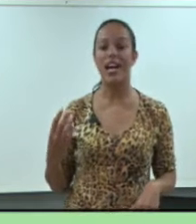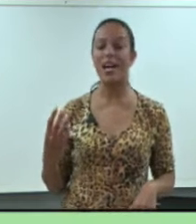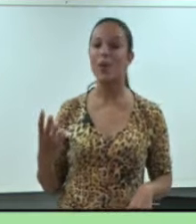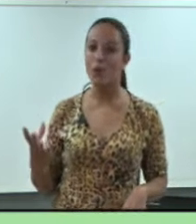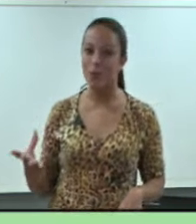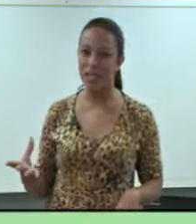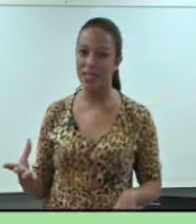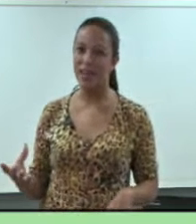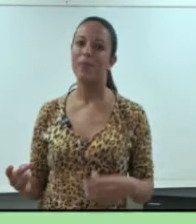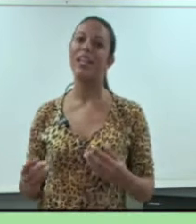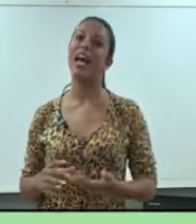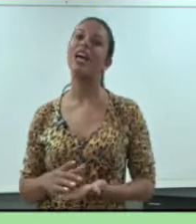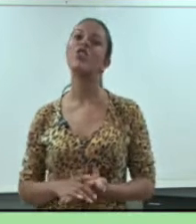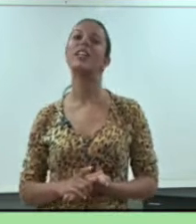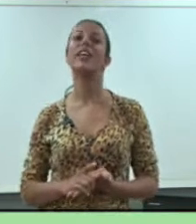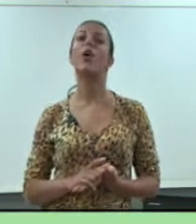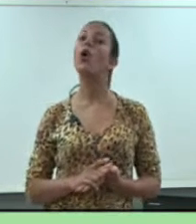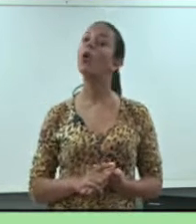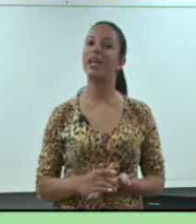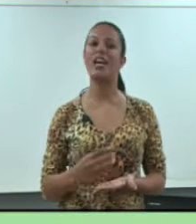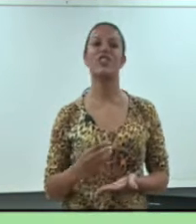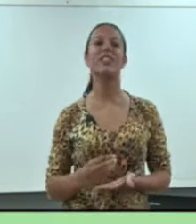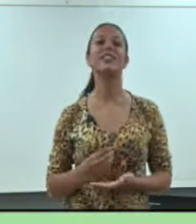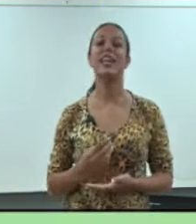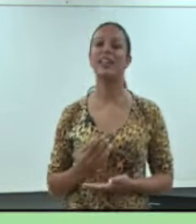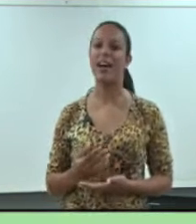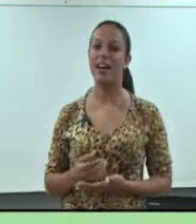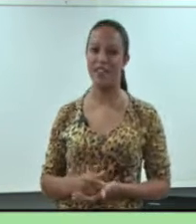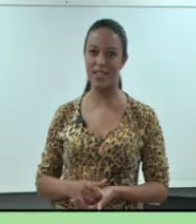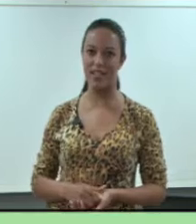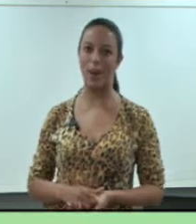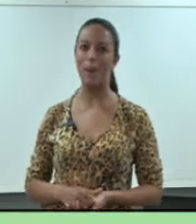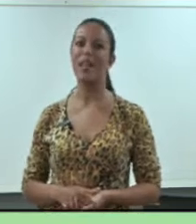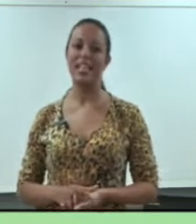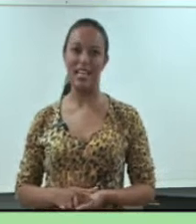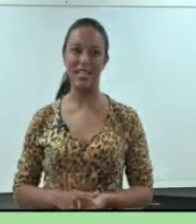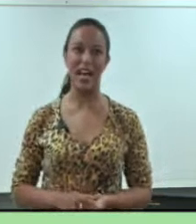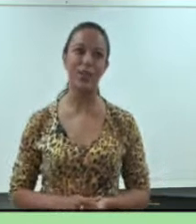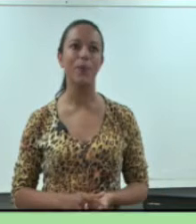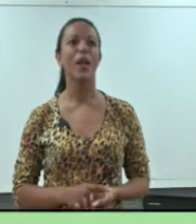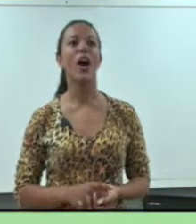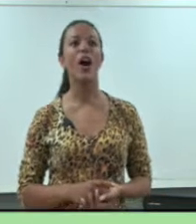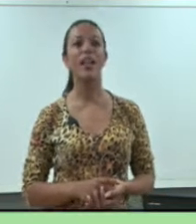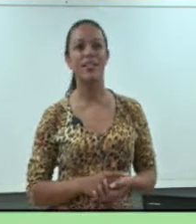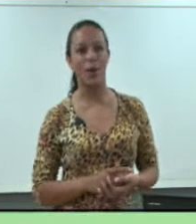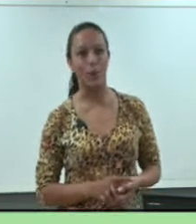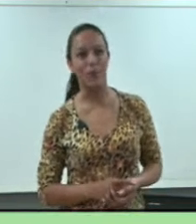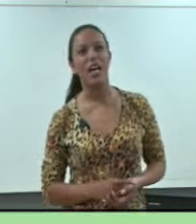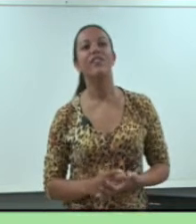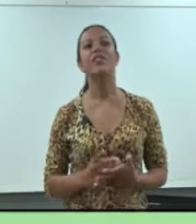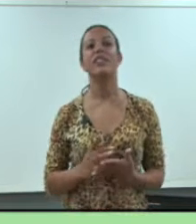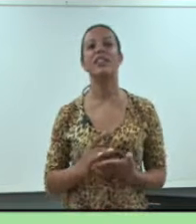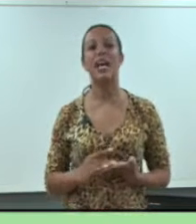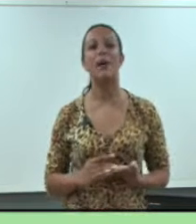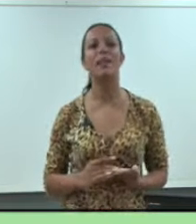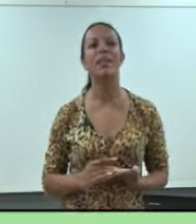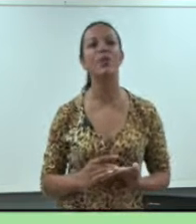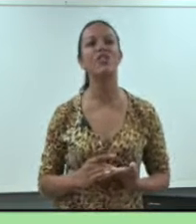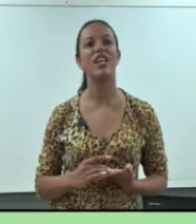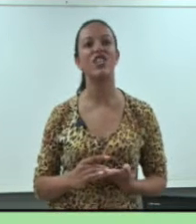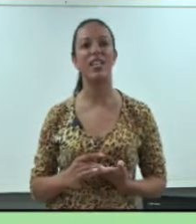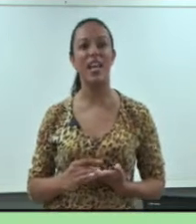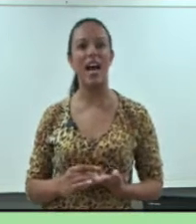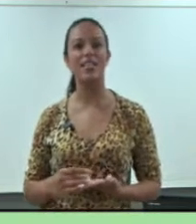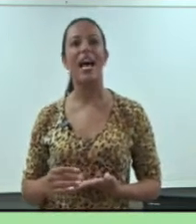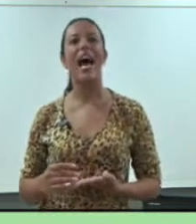os legumes que a gente come que a gente tem na refeição Tá certo Olha só você